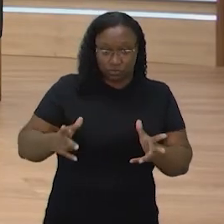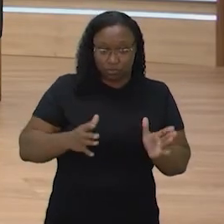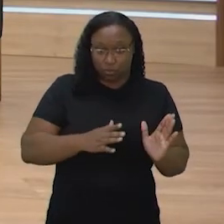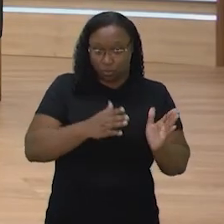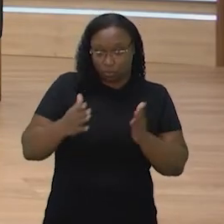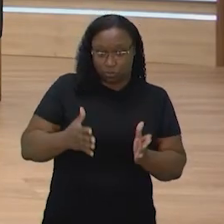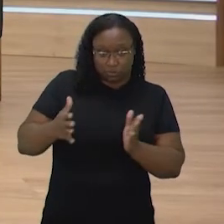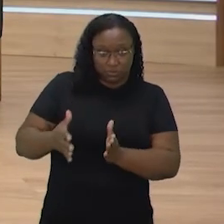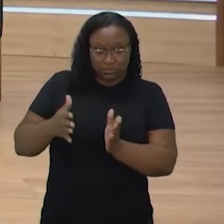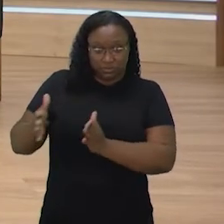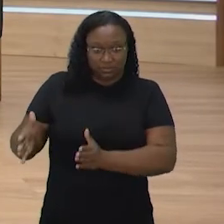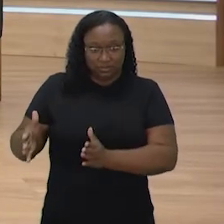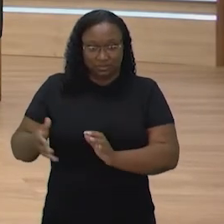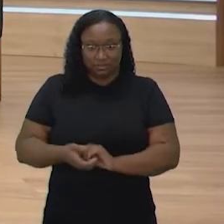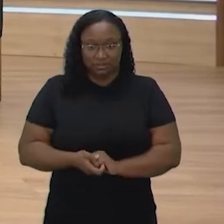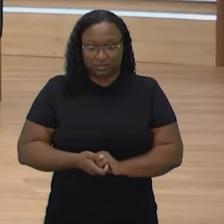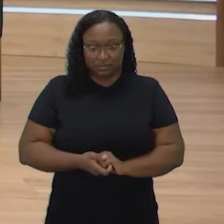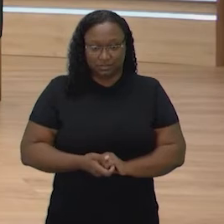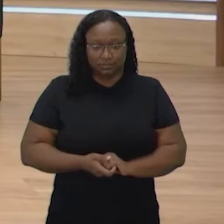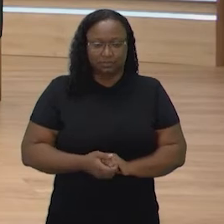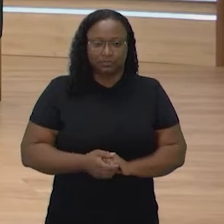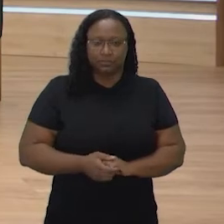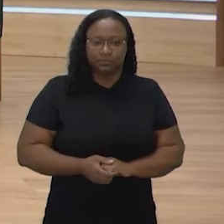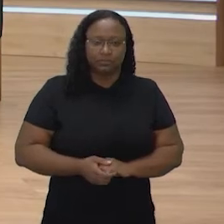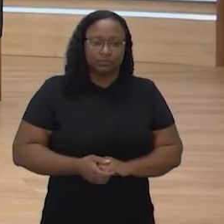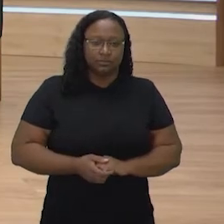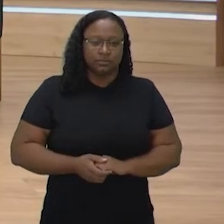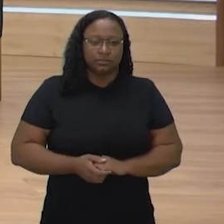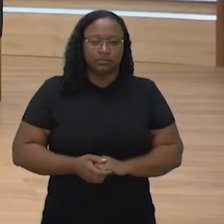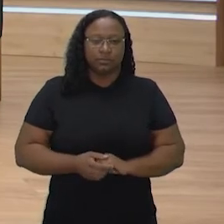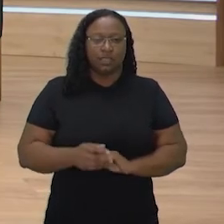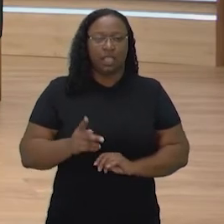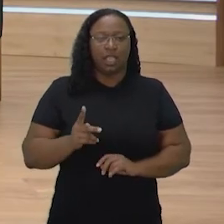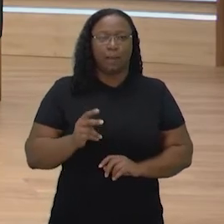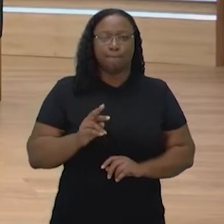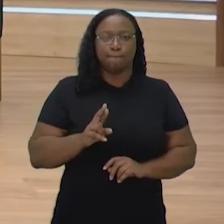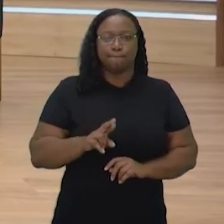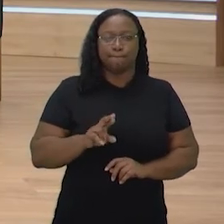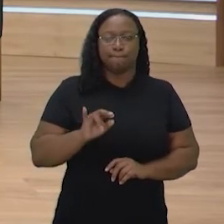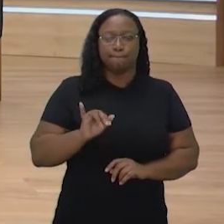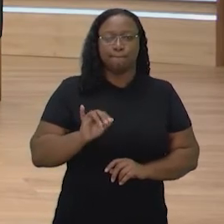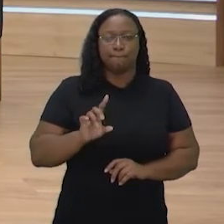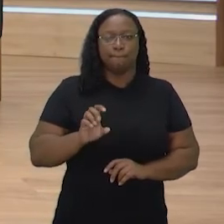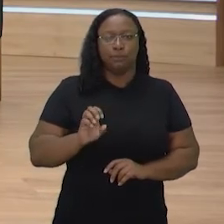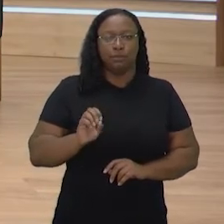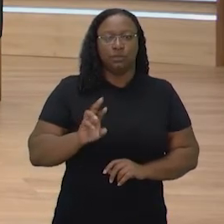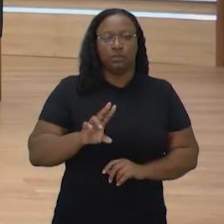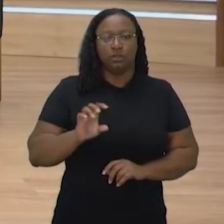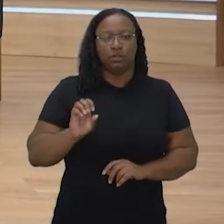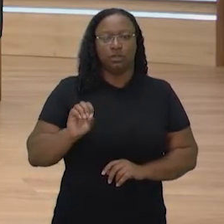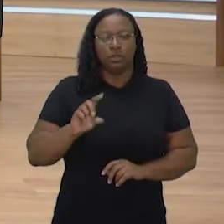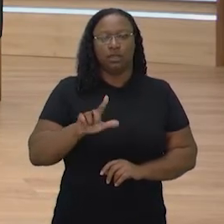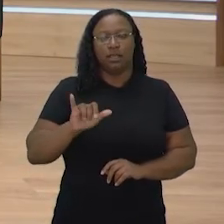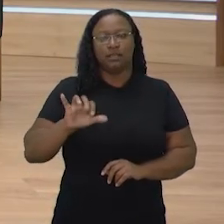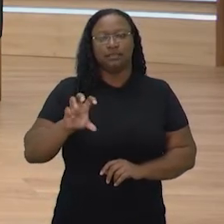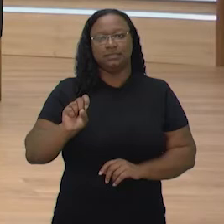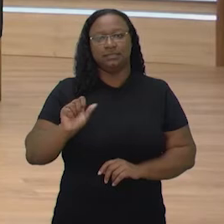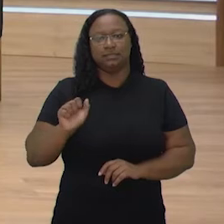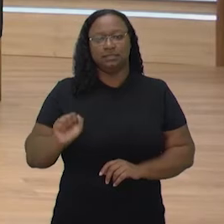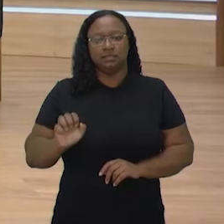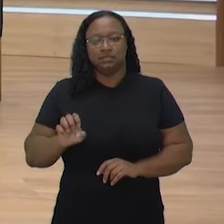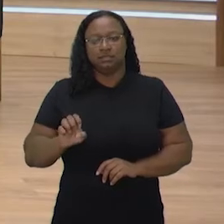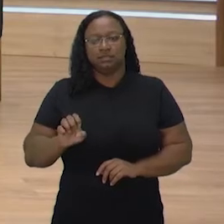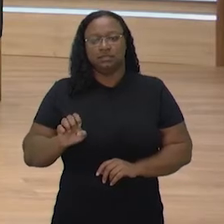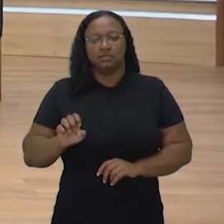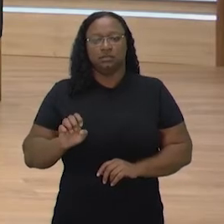pra gente. Né? Nesse caso da pirólise, pelo que eu entendi, a gente tem dois tipos de pirólise. Uma mais lenta que só produz